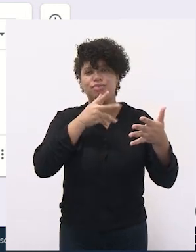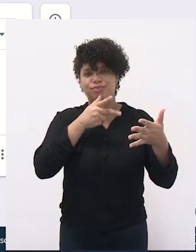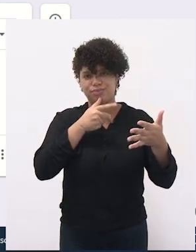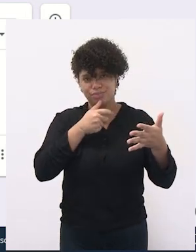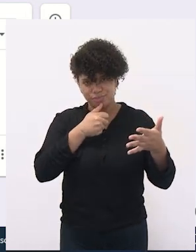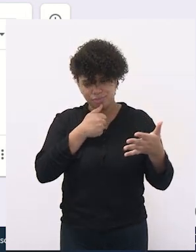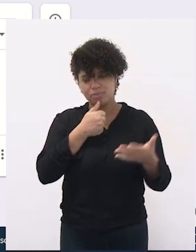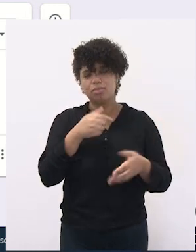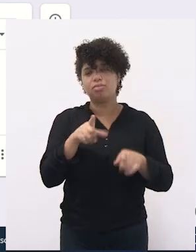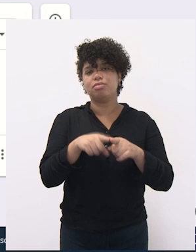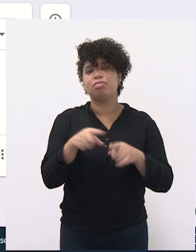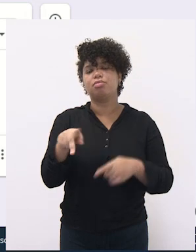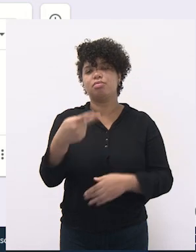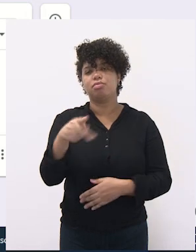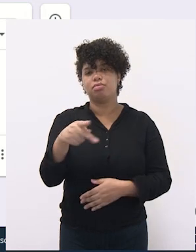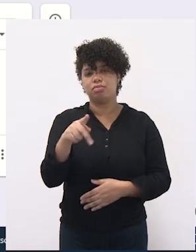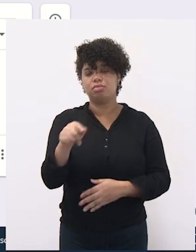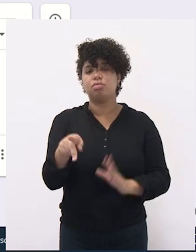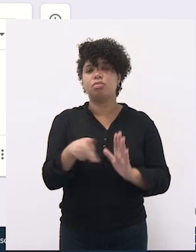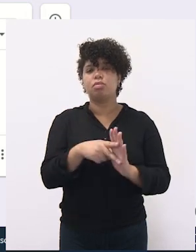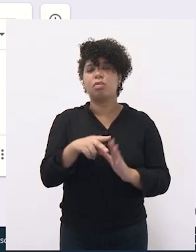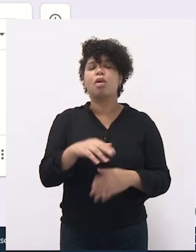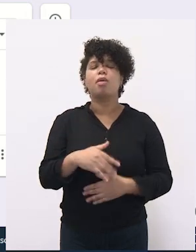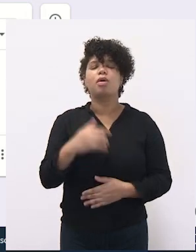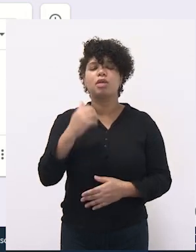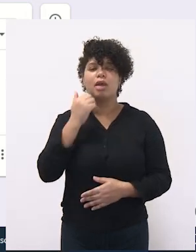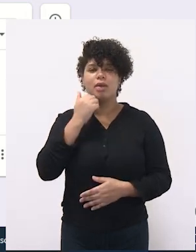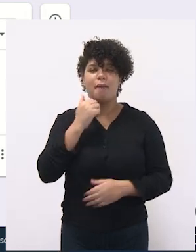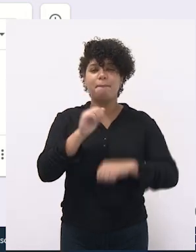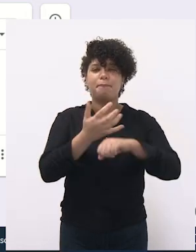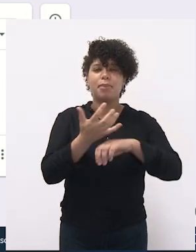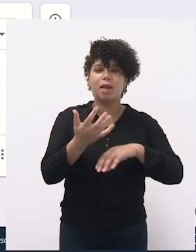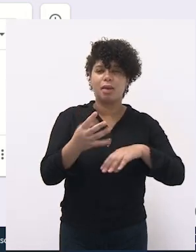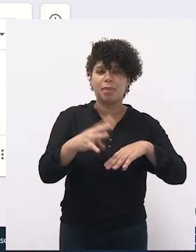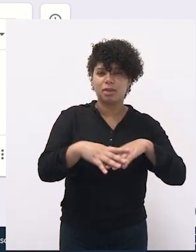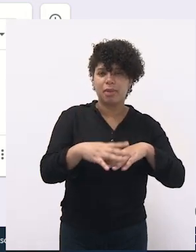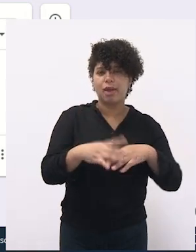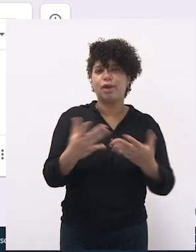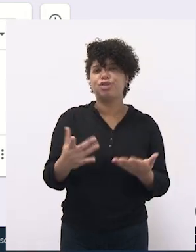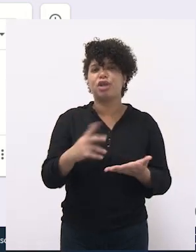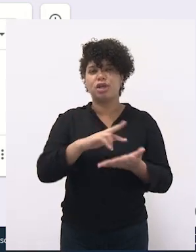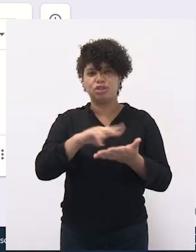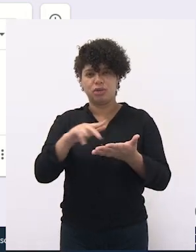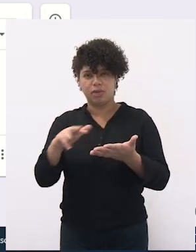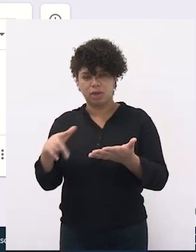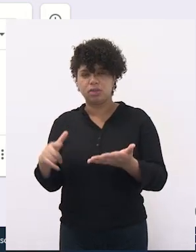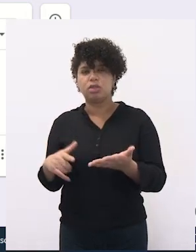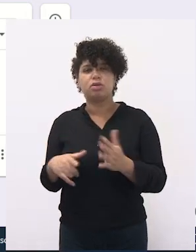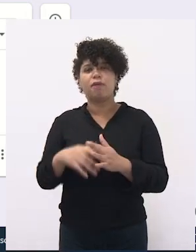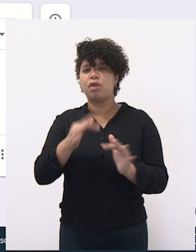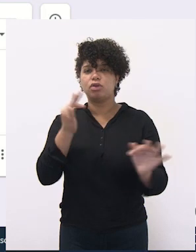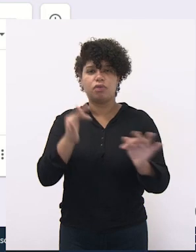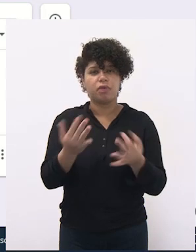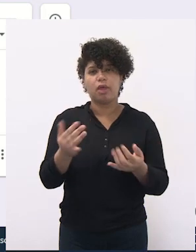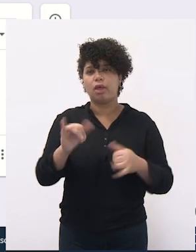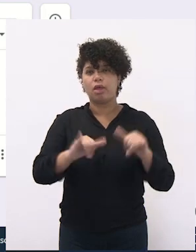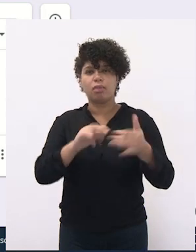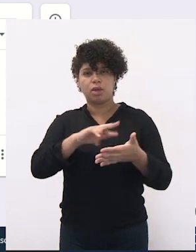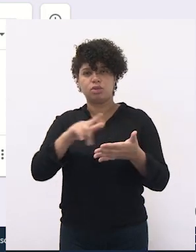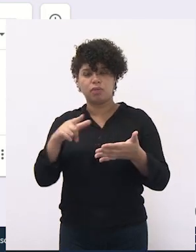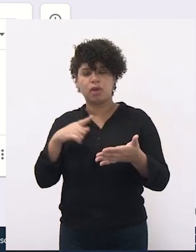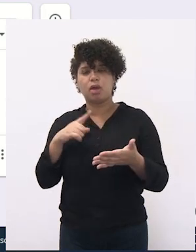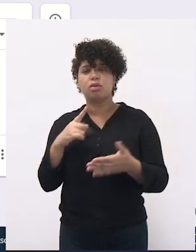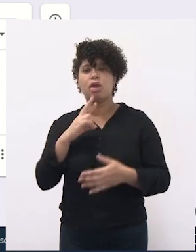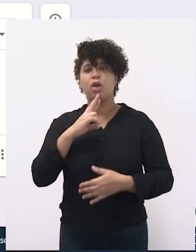os professores aí que são das ciências exatas, né, que o resultado é exato. Às vezes não precisa de texto, né, que o aluno descreva, mas é